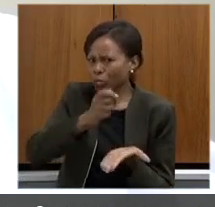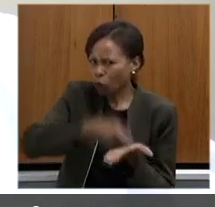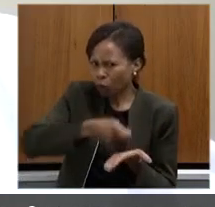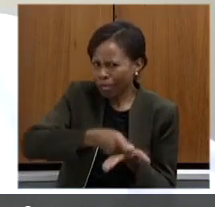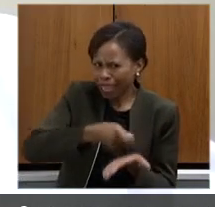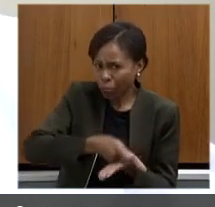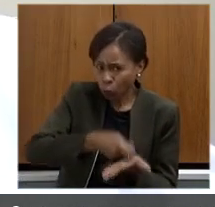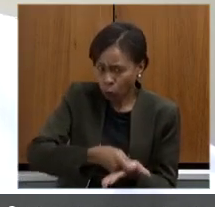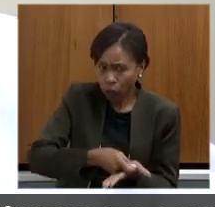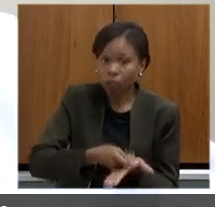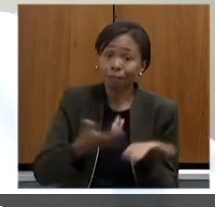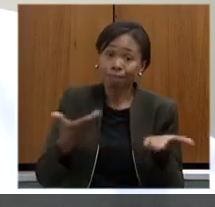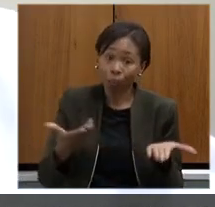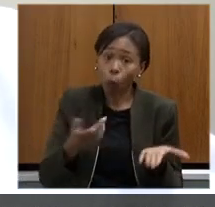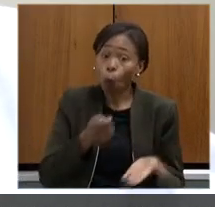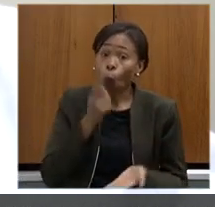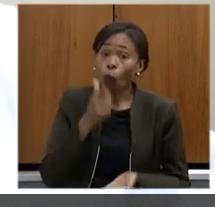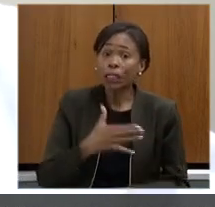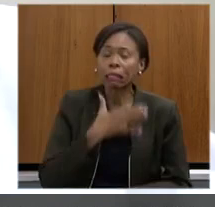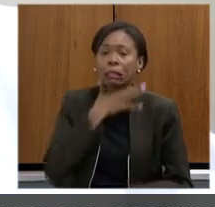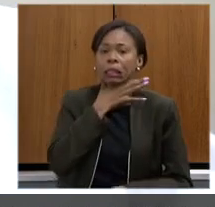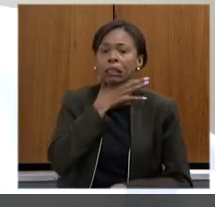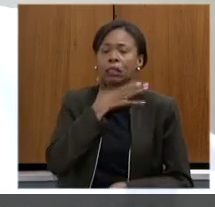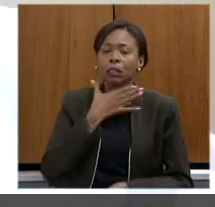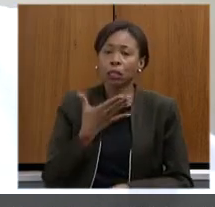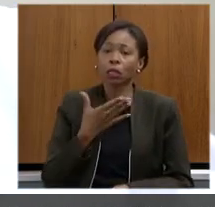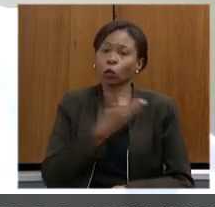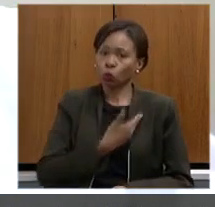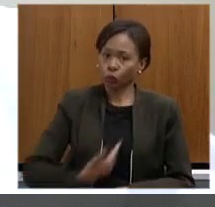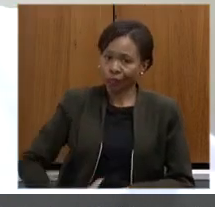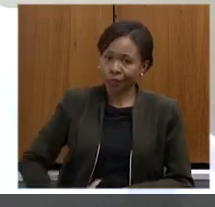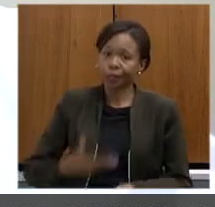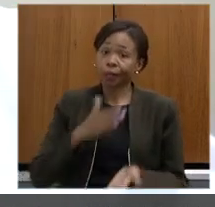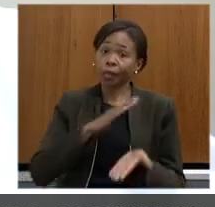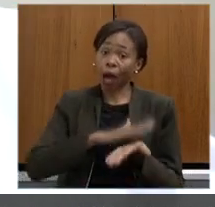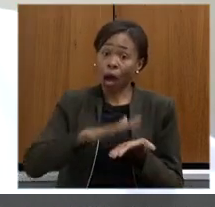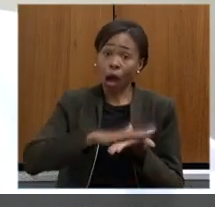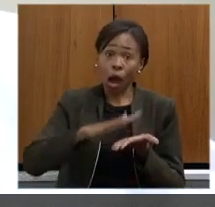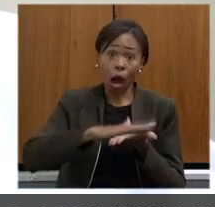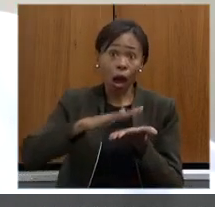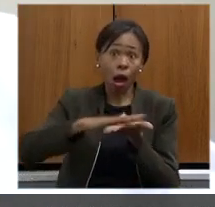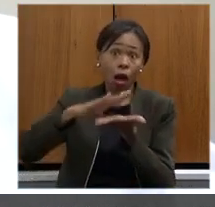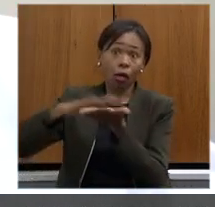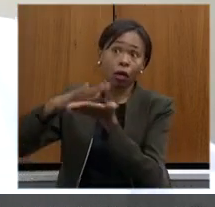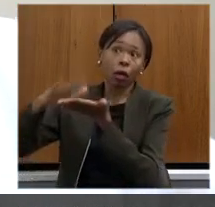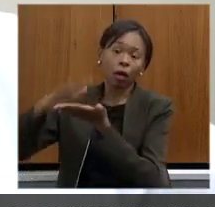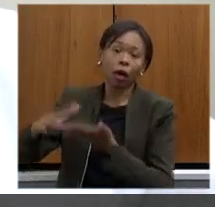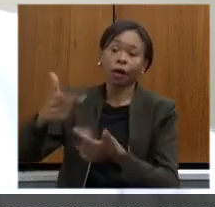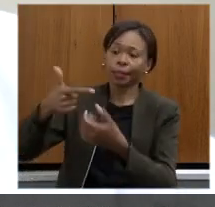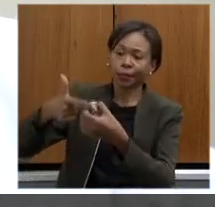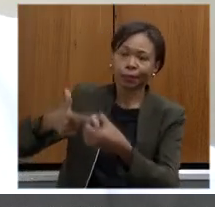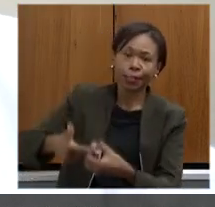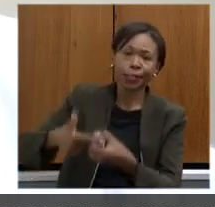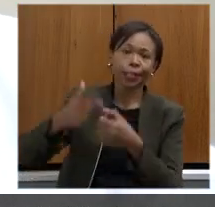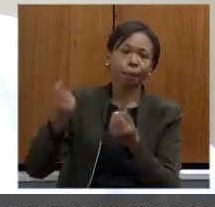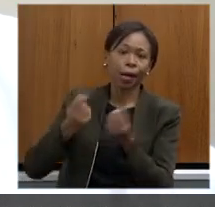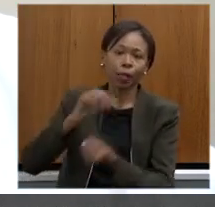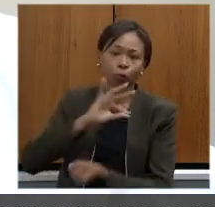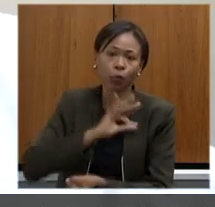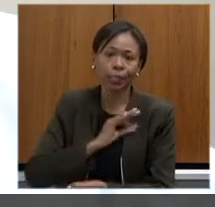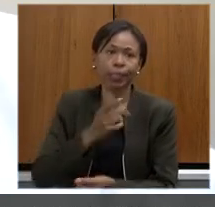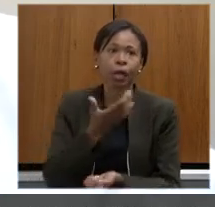de um colapso do serviço público pela falta de despesa de custeio de gasolina para viatura de merenda nas escolas